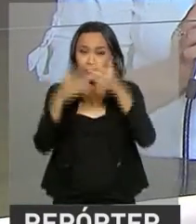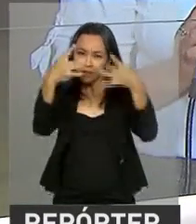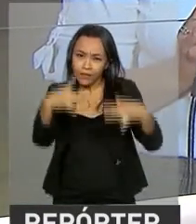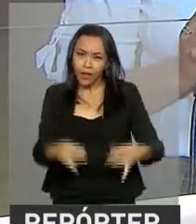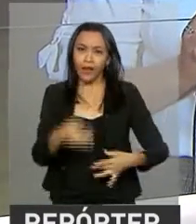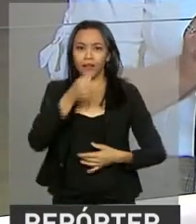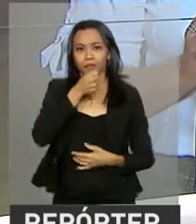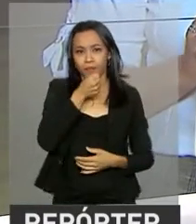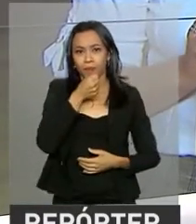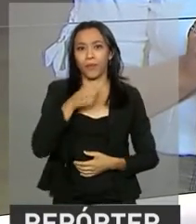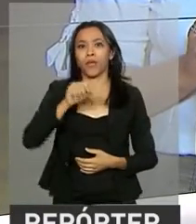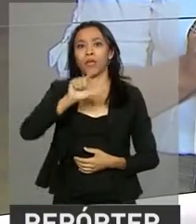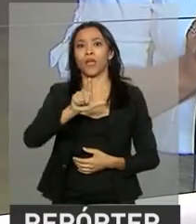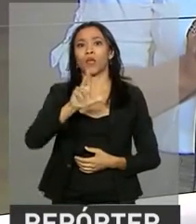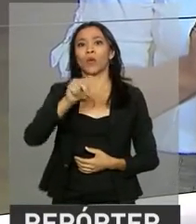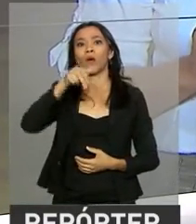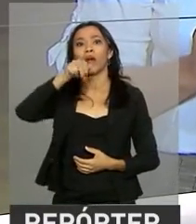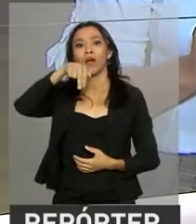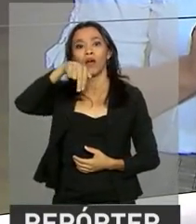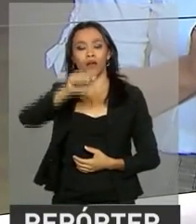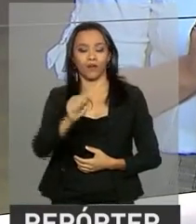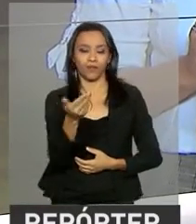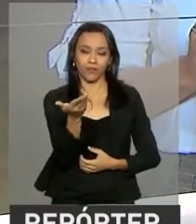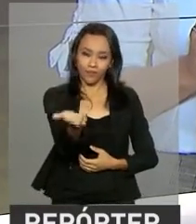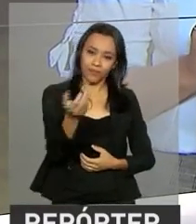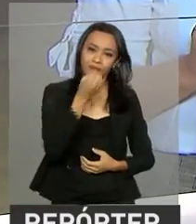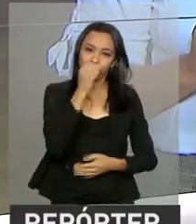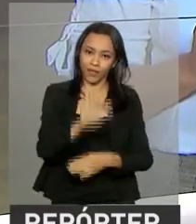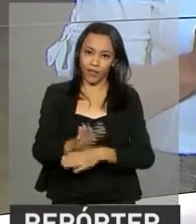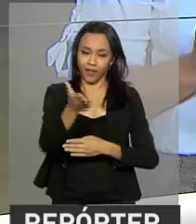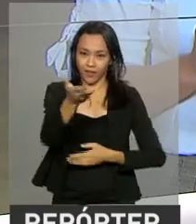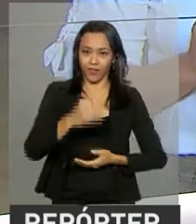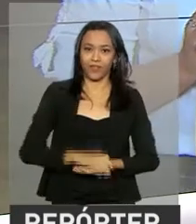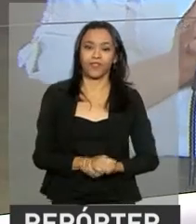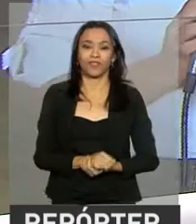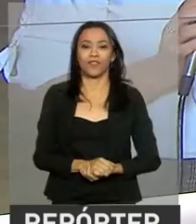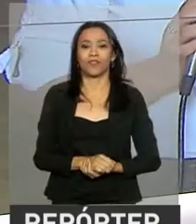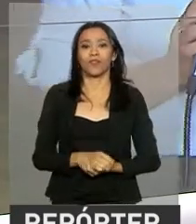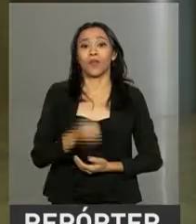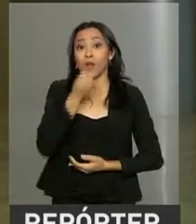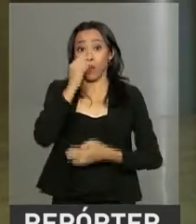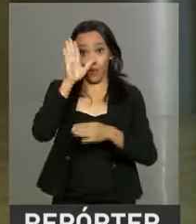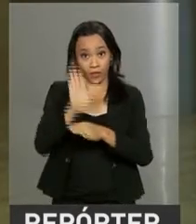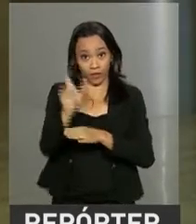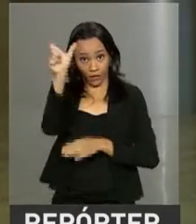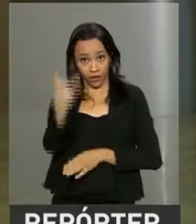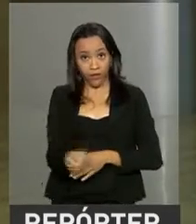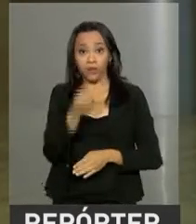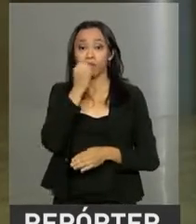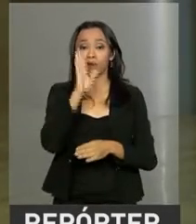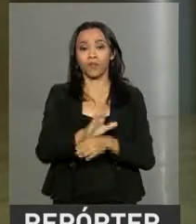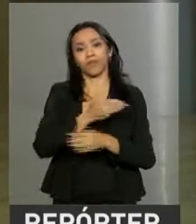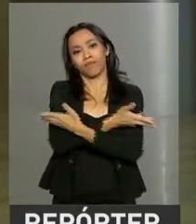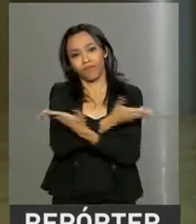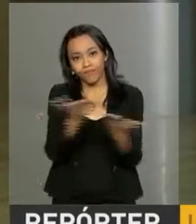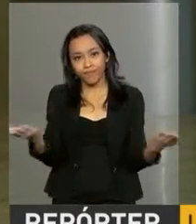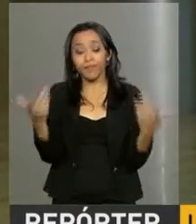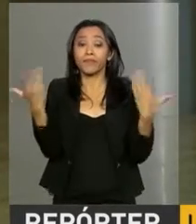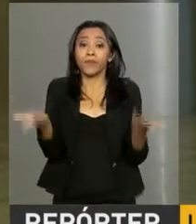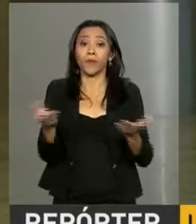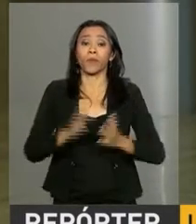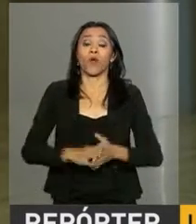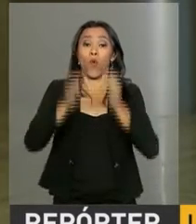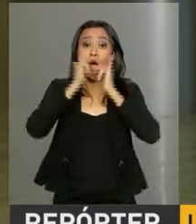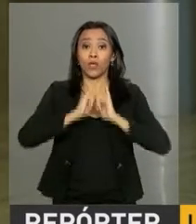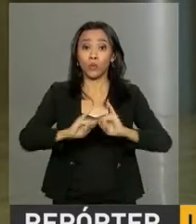para a gente, as informações para a gente. Perdão, Luana. Olá, boa tarde. Olá, José Luiz. Boa tarde a todos. Bom, o anúncio